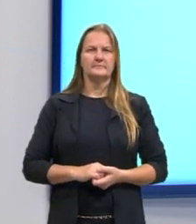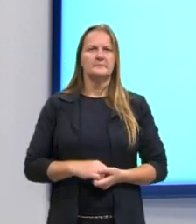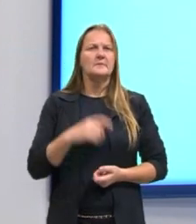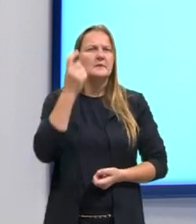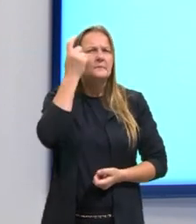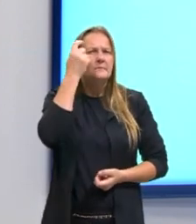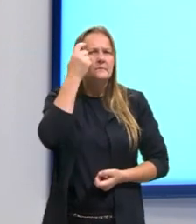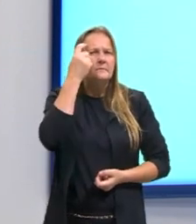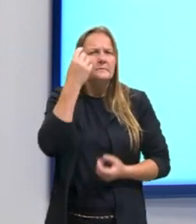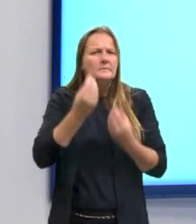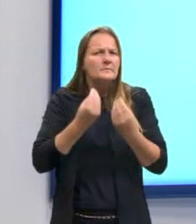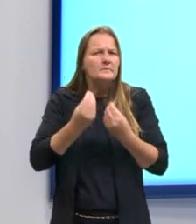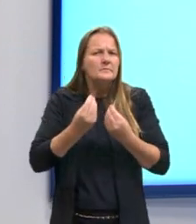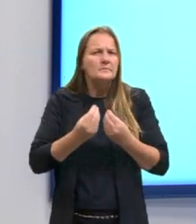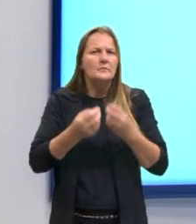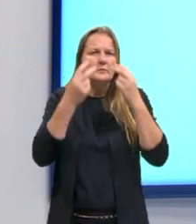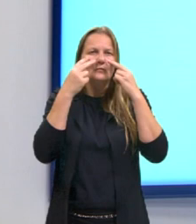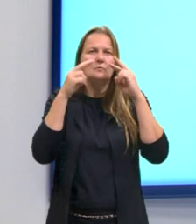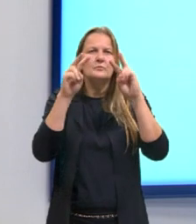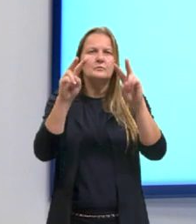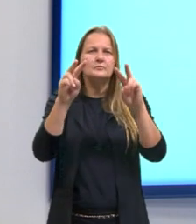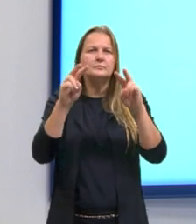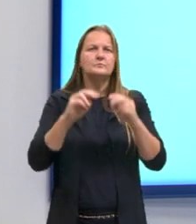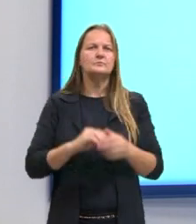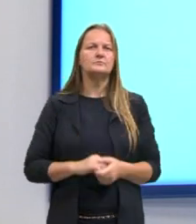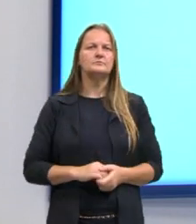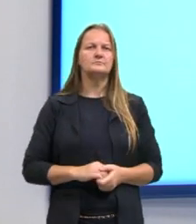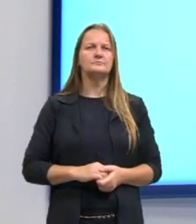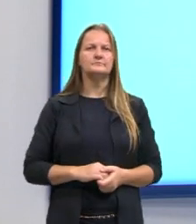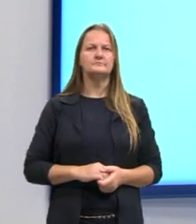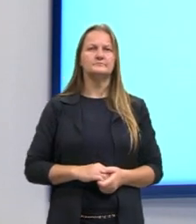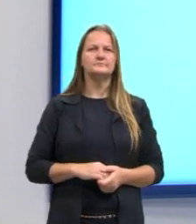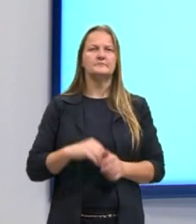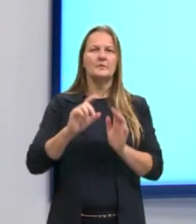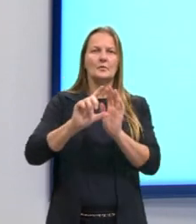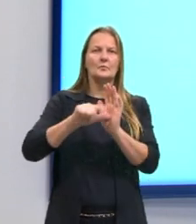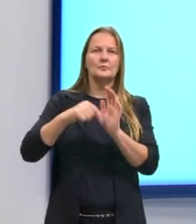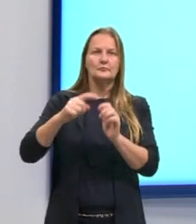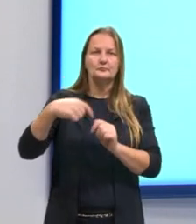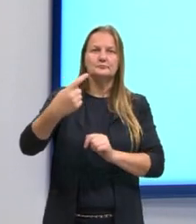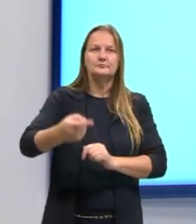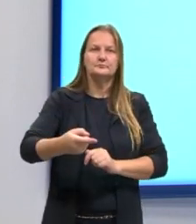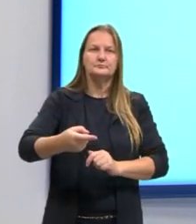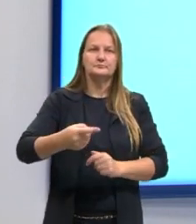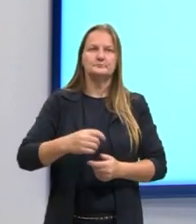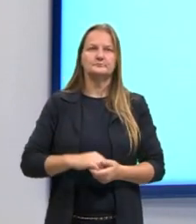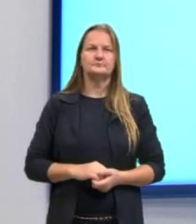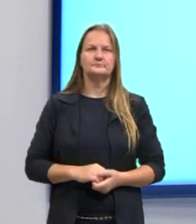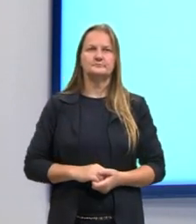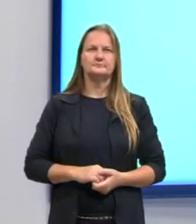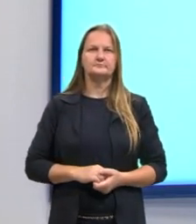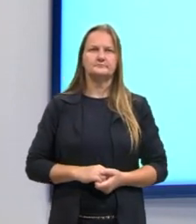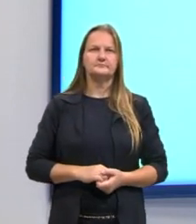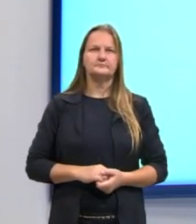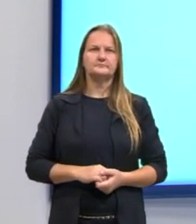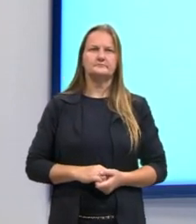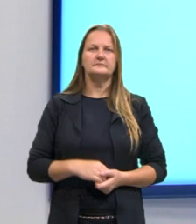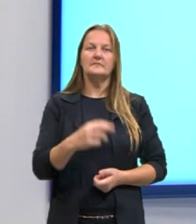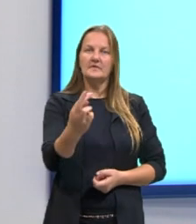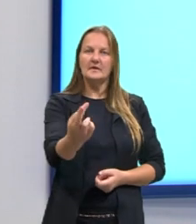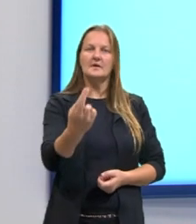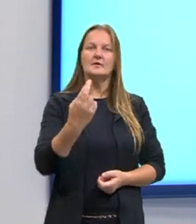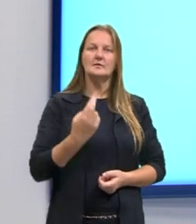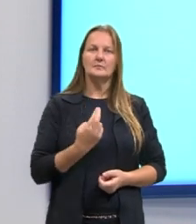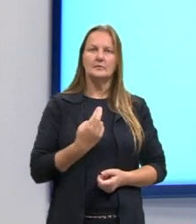então, agora eu vou fazer o seguinte, então, eu vou passar para o próximo slide, onde eu já tenho esse gabarito e a